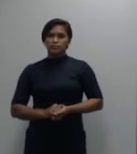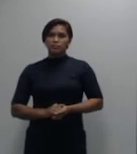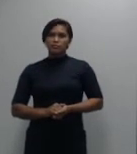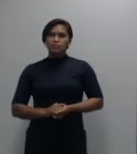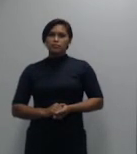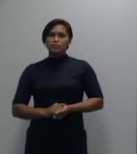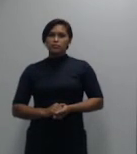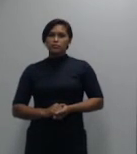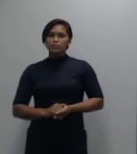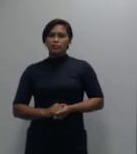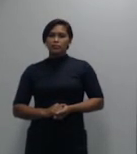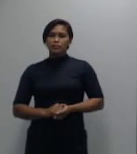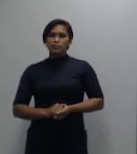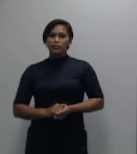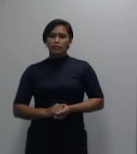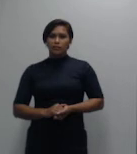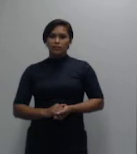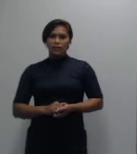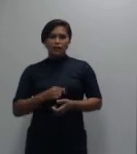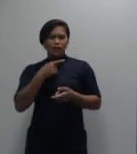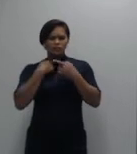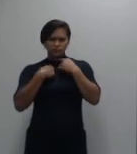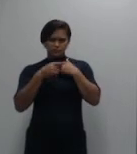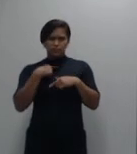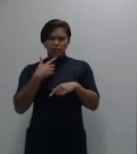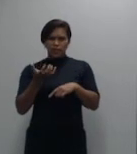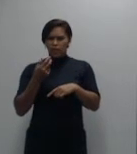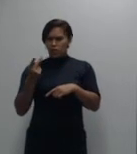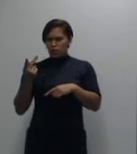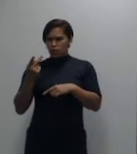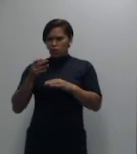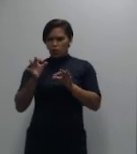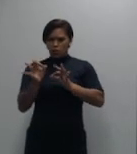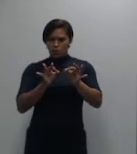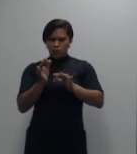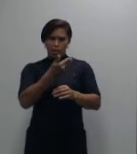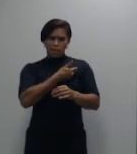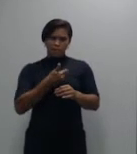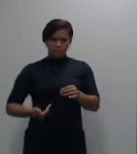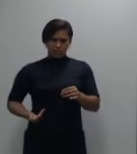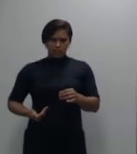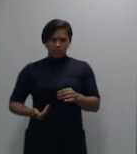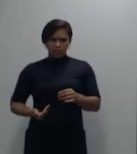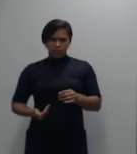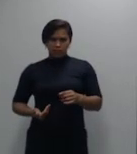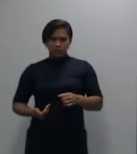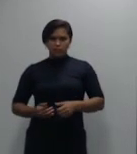a seguir a desejados sob o aspecto da ordem pública